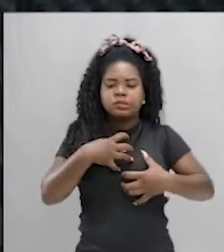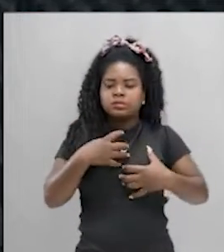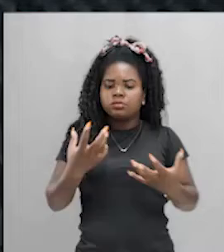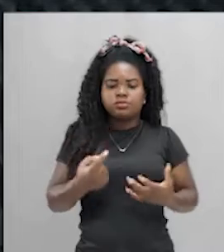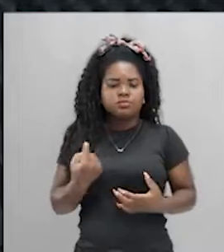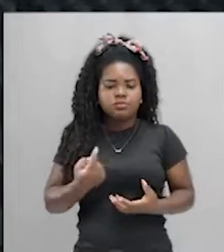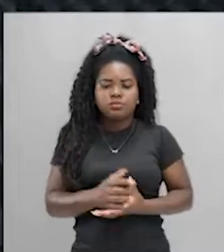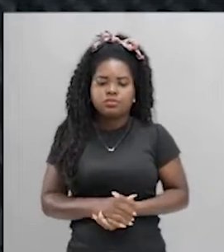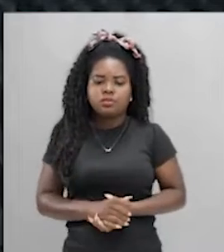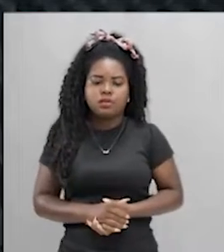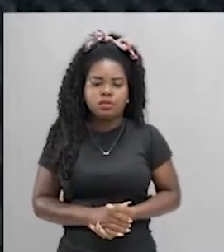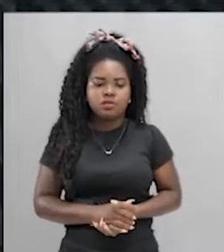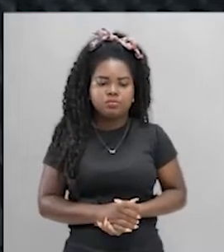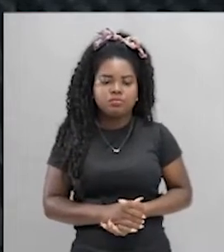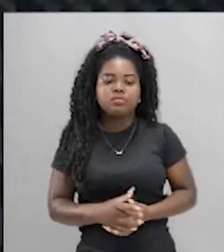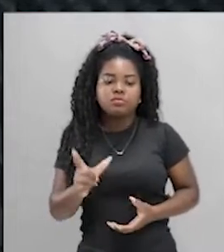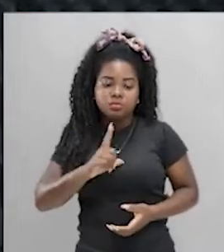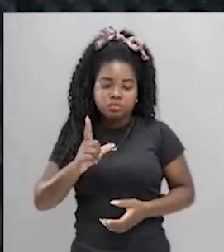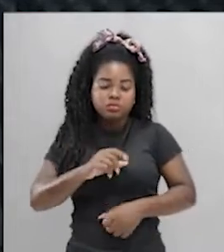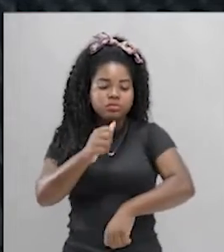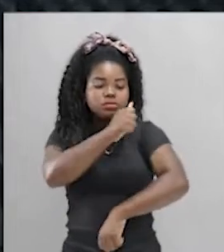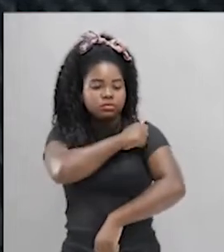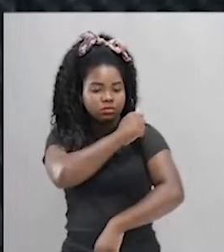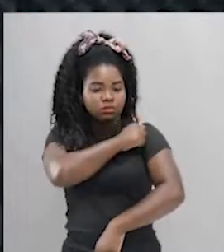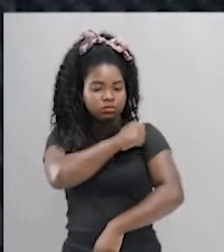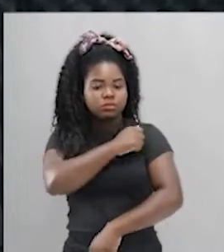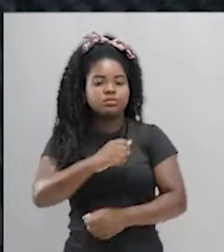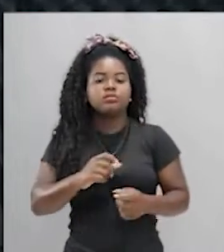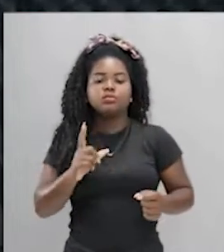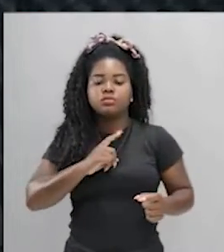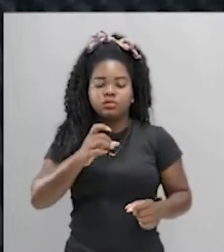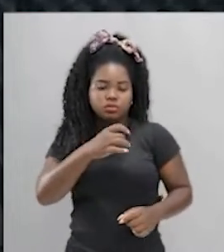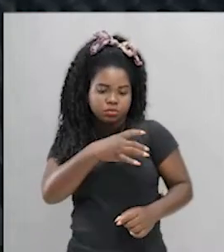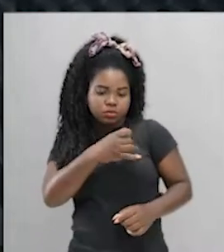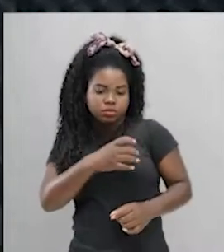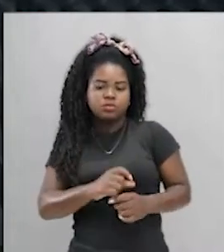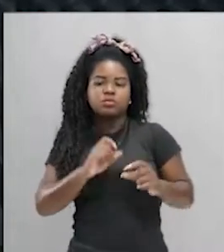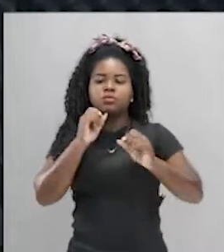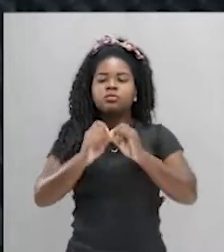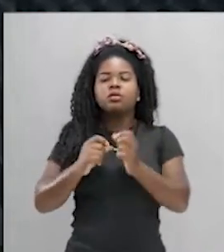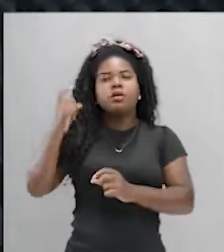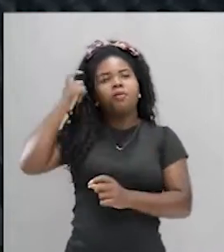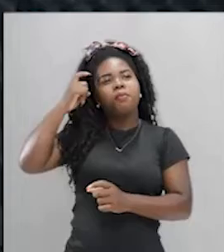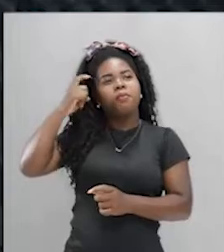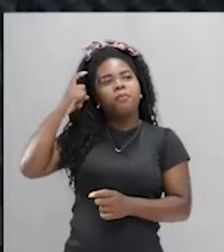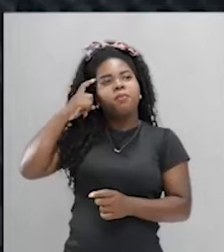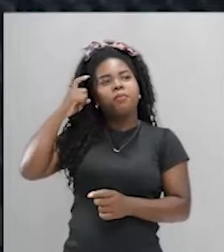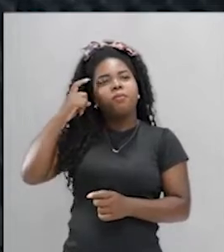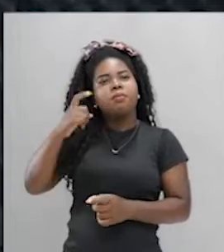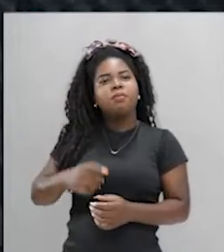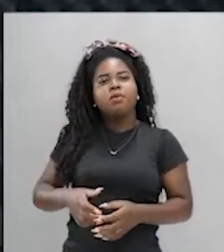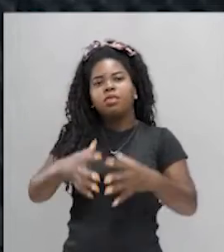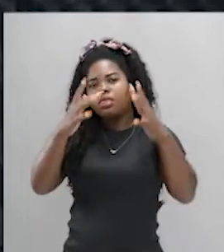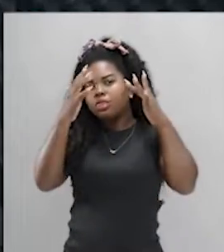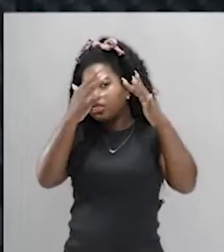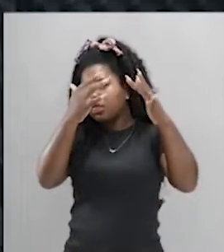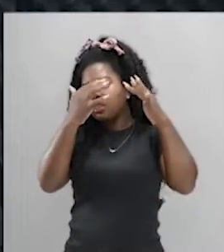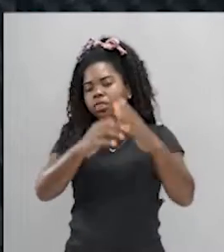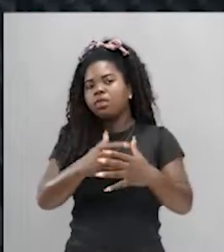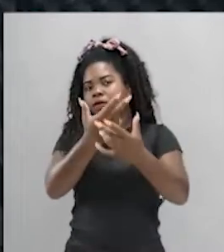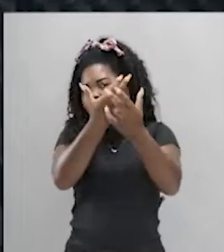ele sabe que ele se auto-sabota. Então ele está sendo cruel com ele mesmo. Vamos transformar isso, eu propus a ele, vamos transformar isso